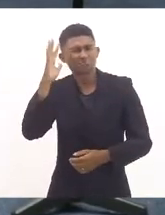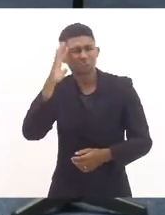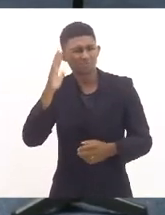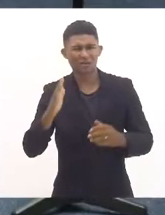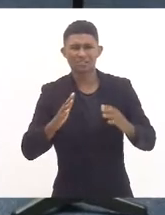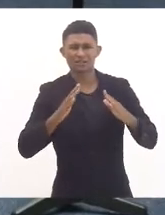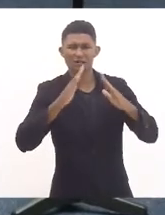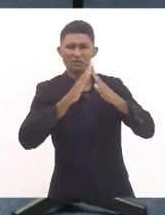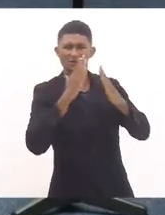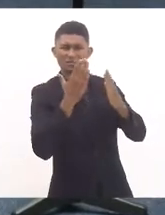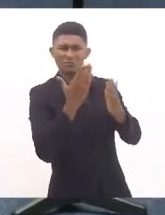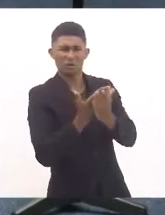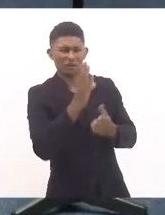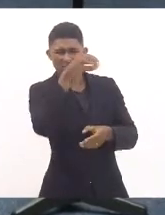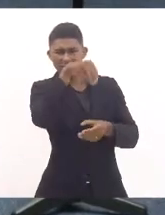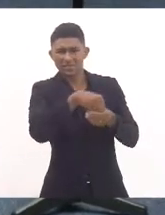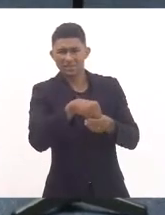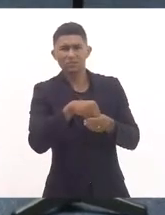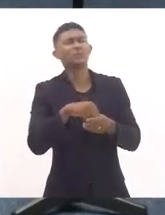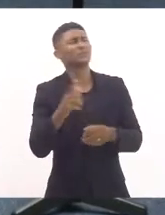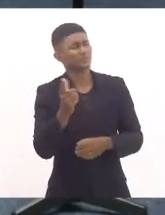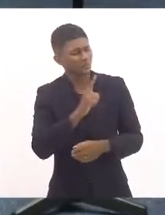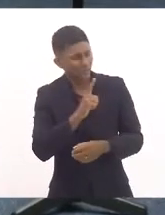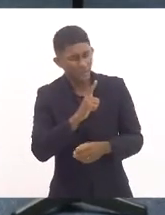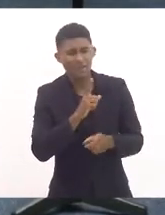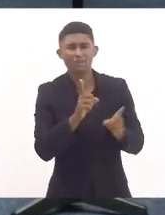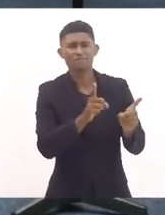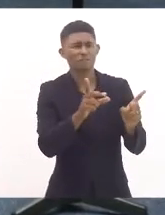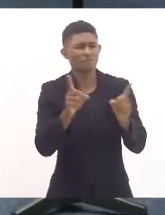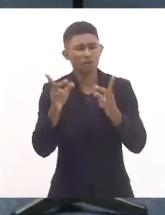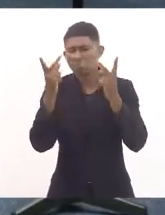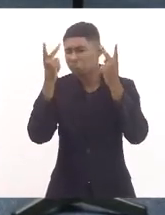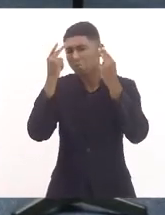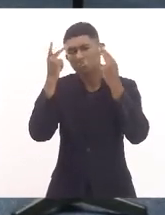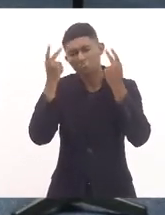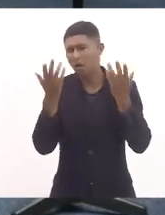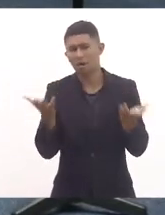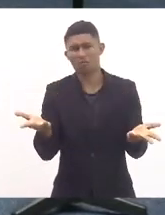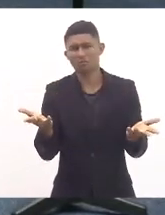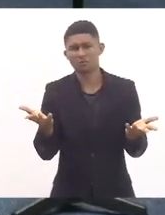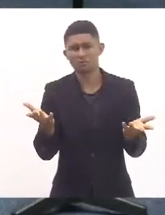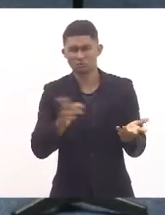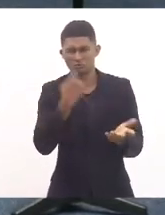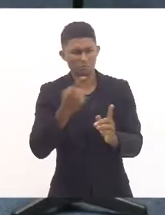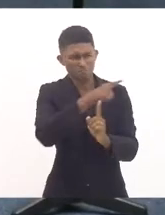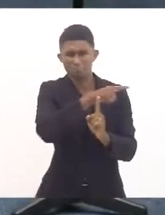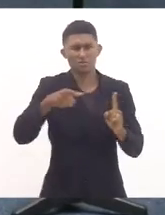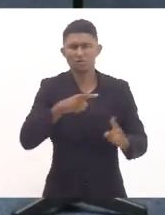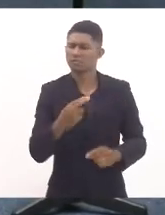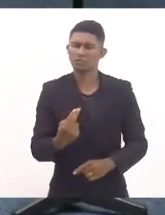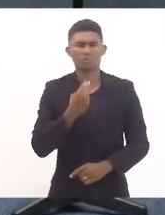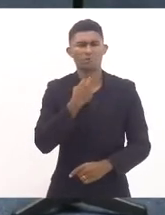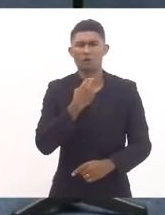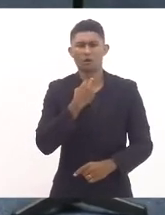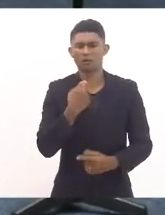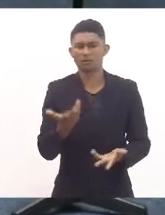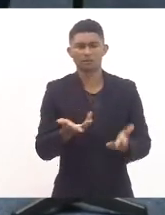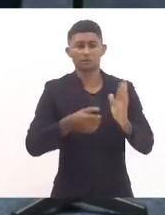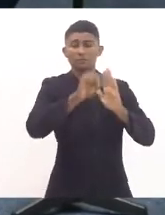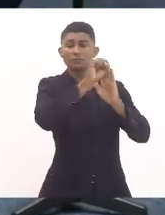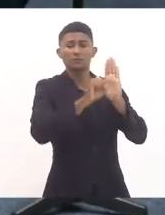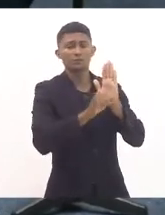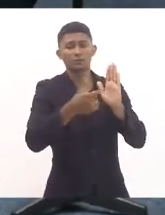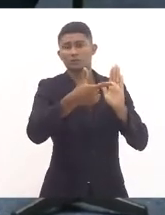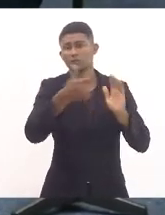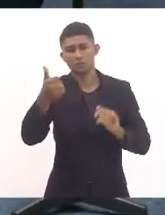produtos lícitos dentro de escolas. É um absurdo isso. E é impressionante que em pleno século XXI